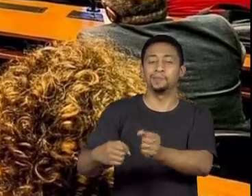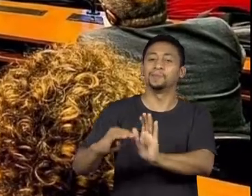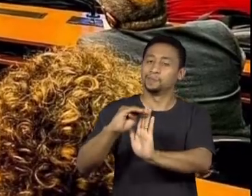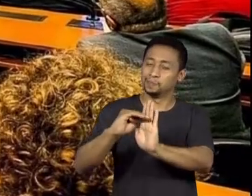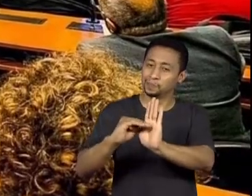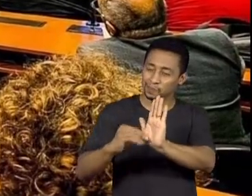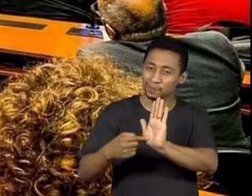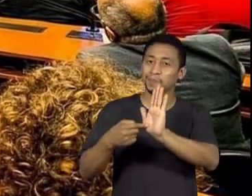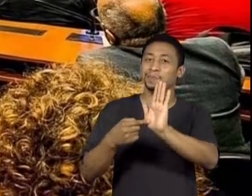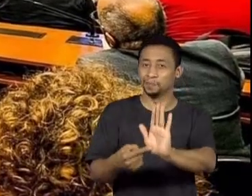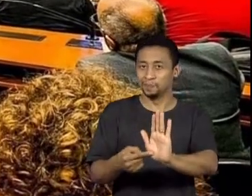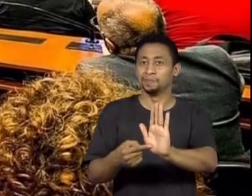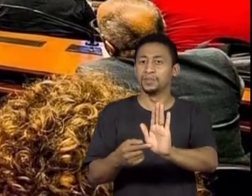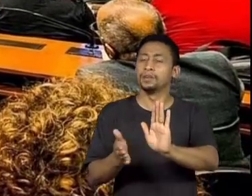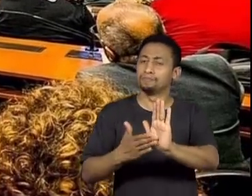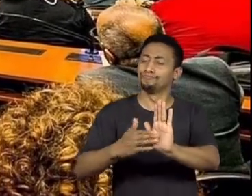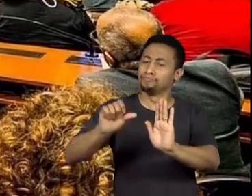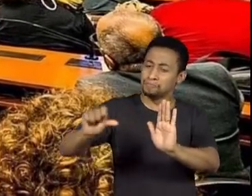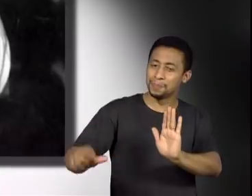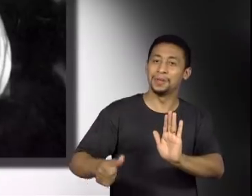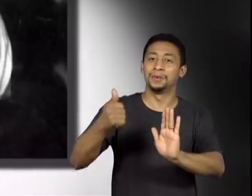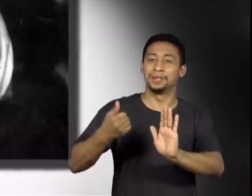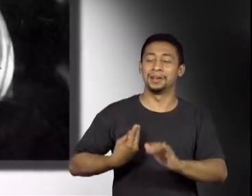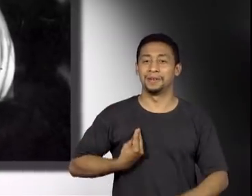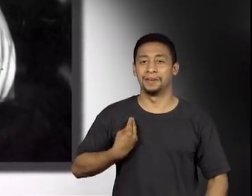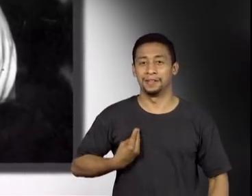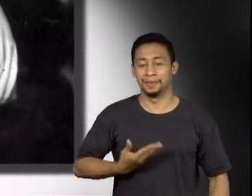que podem, né, melhorar a vida deles.